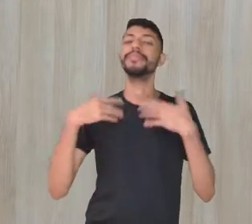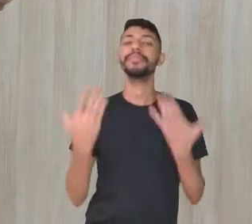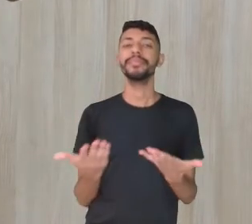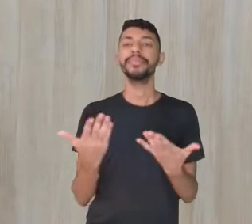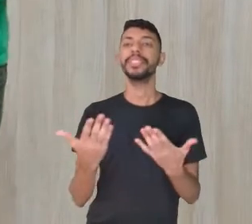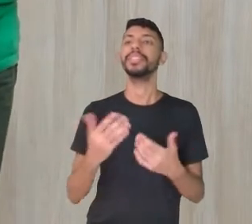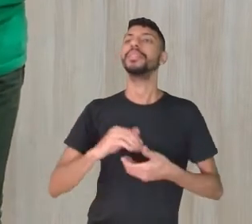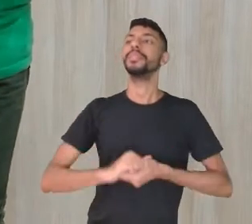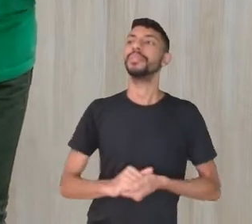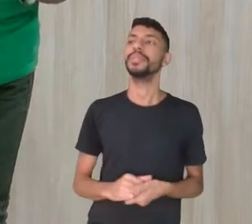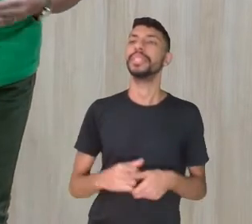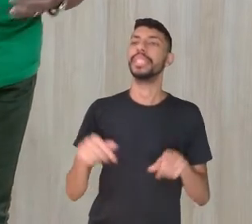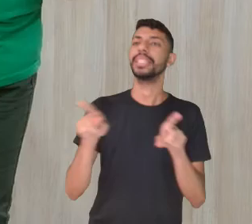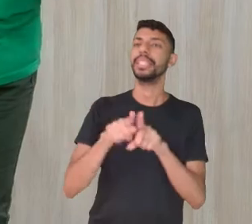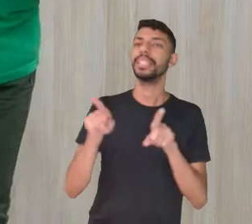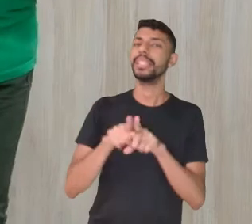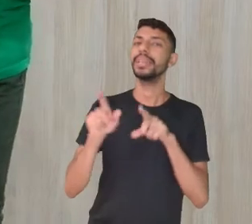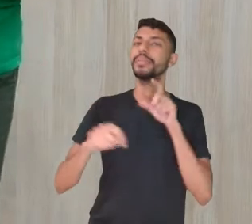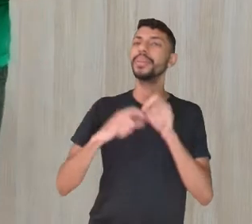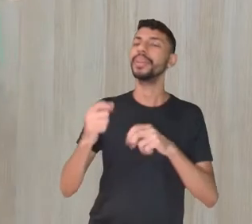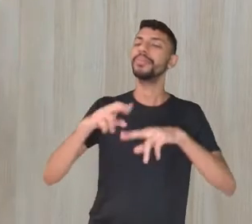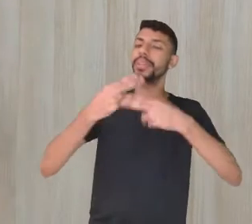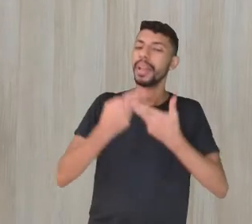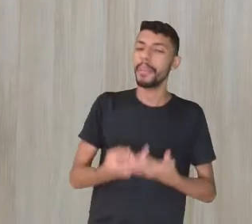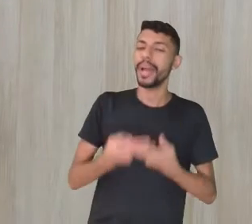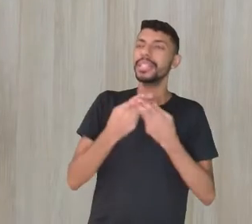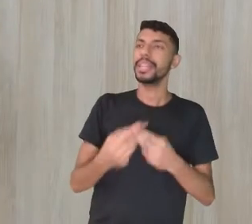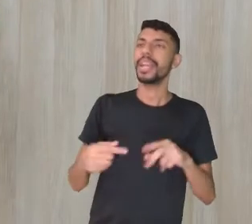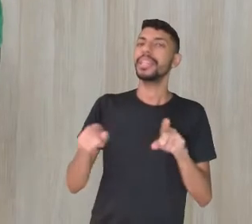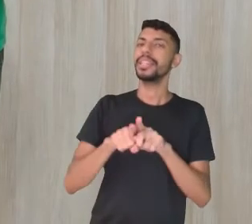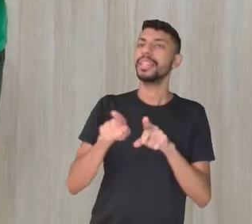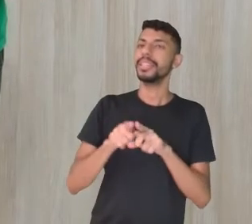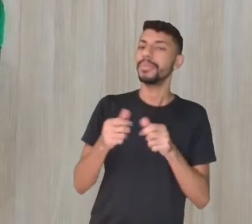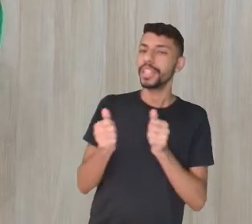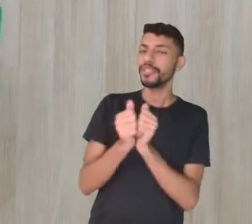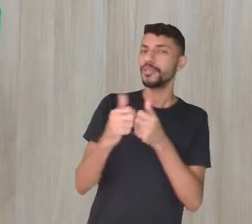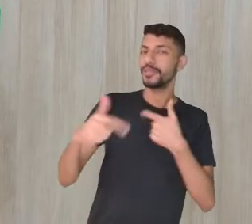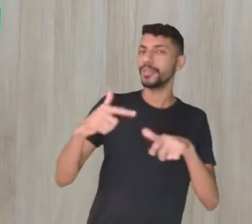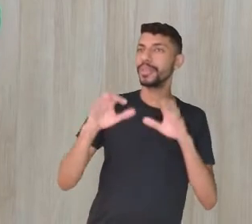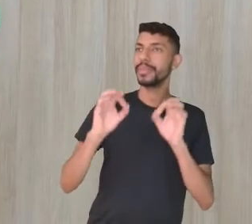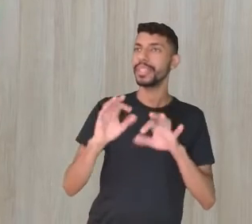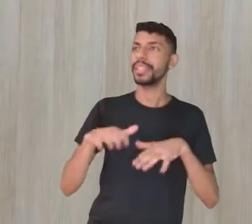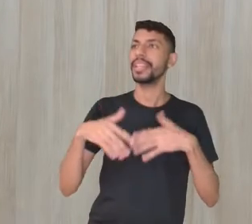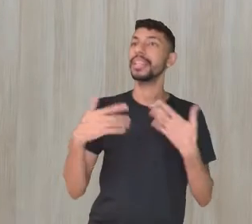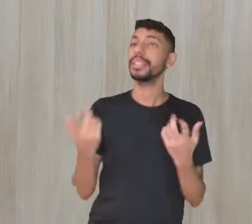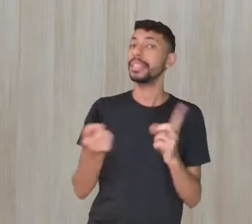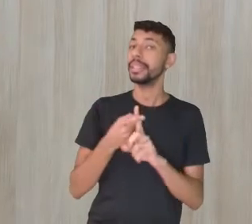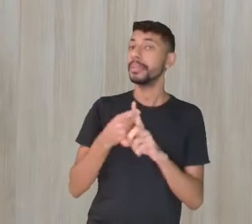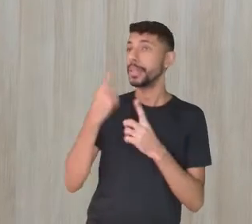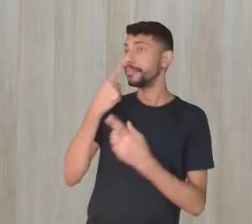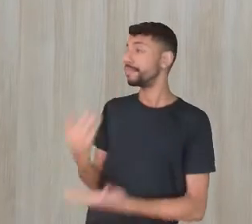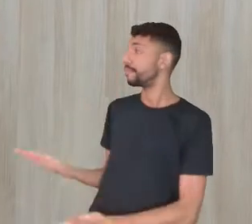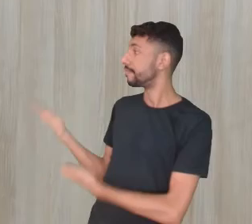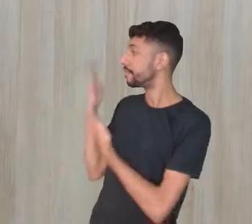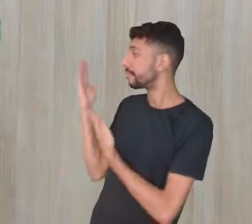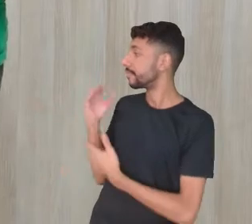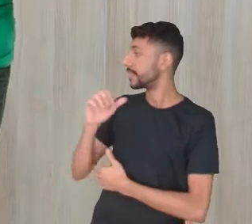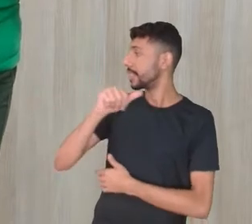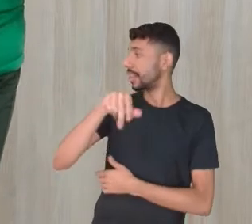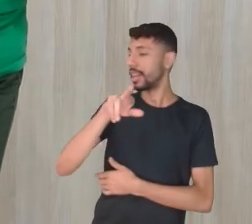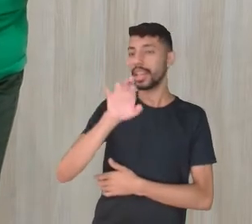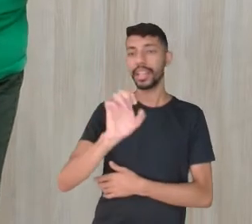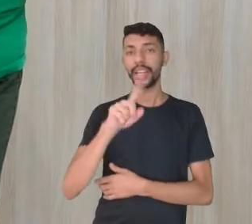toda a paciência, né, de estar presente e acompanhar esse trabalho aí, de forma belíssima. E a André, né, da Pixon, a